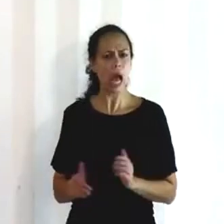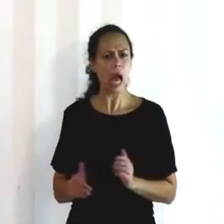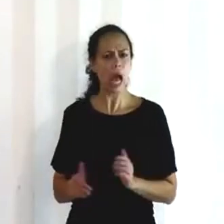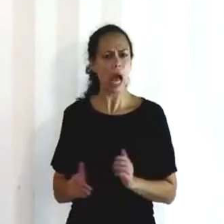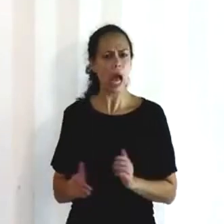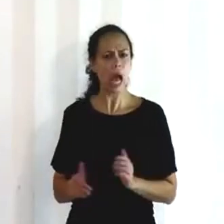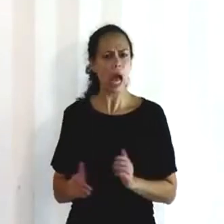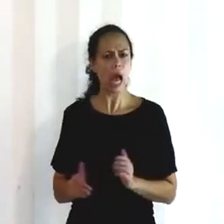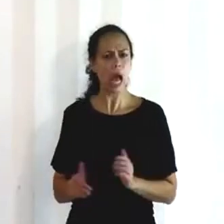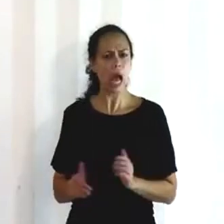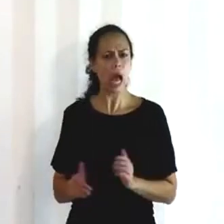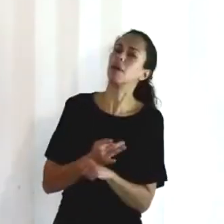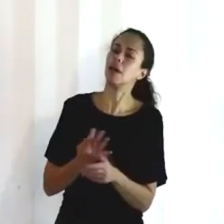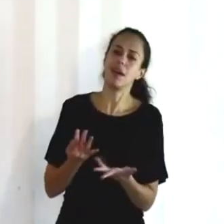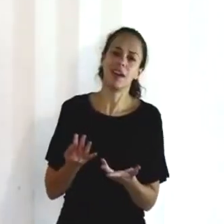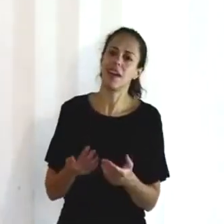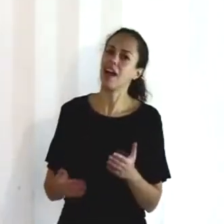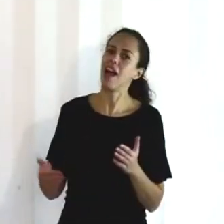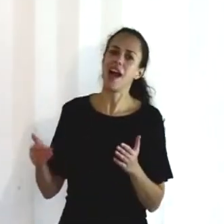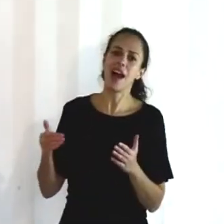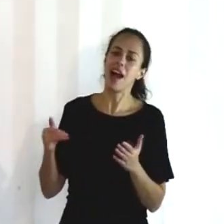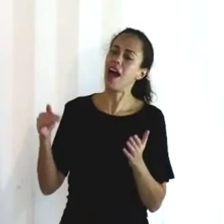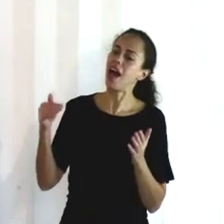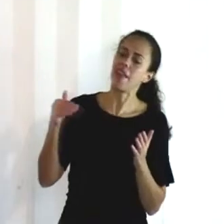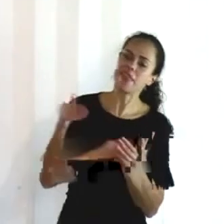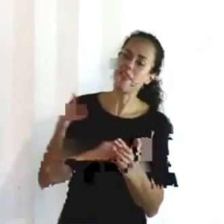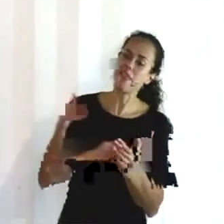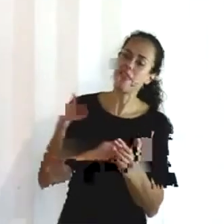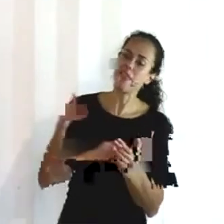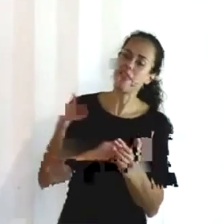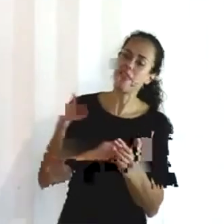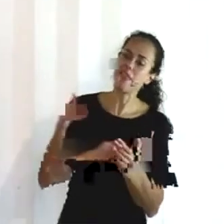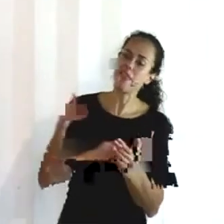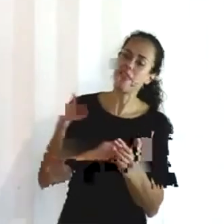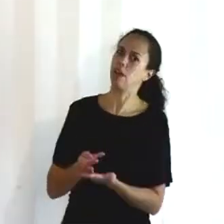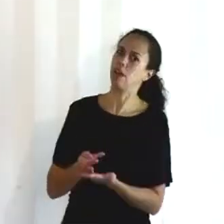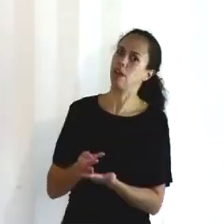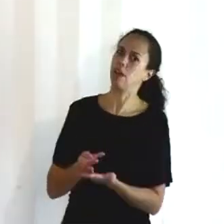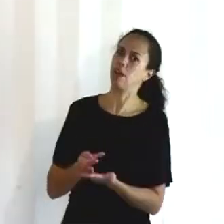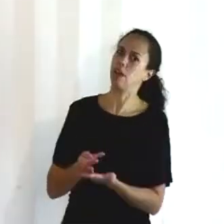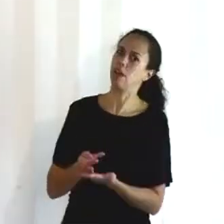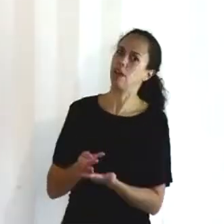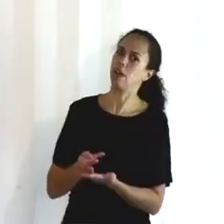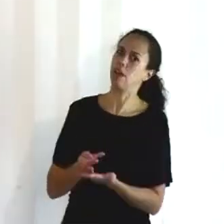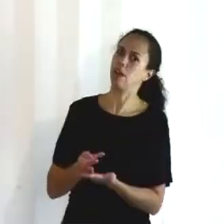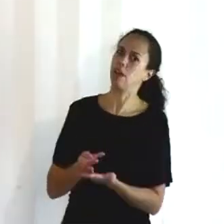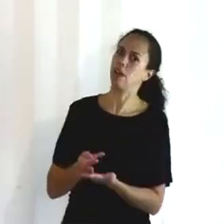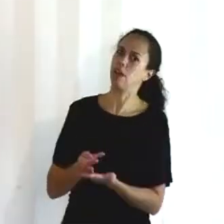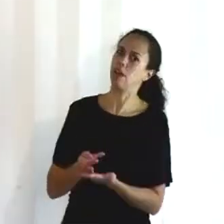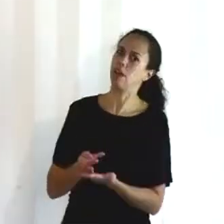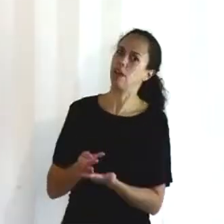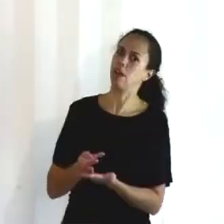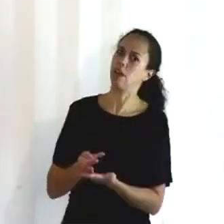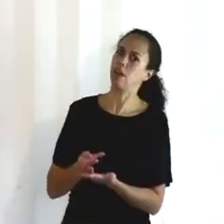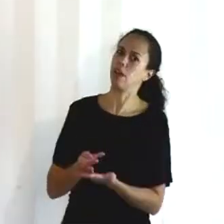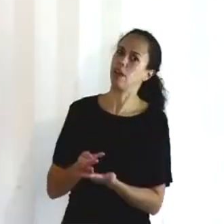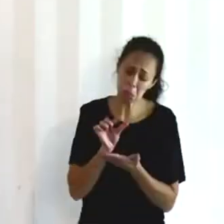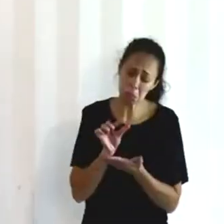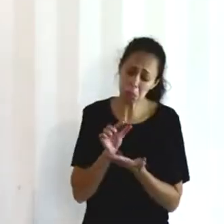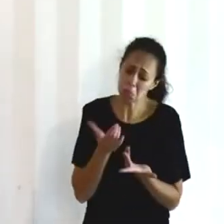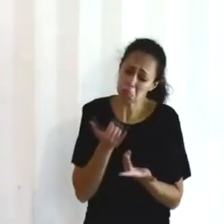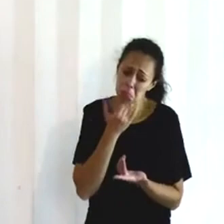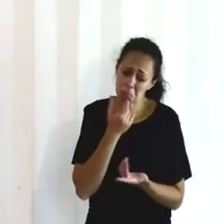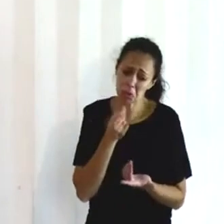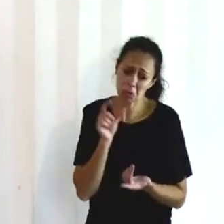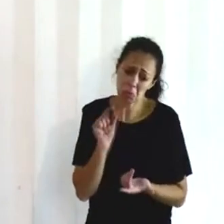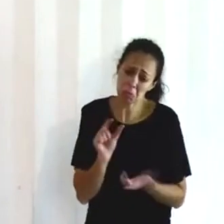o limite da nossa fé. É o entendimento do quanto fomos perdoados. Quem entende o perdão do todo, não